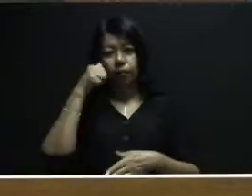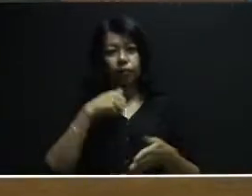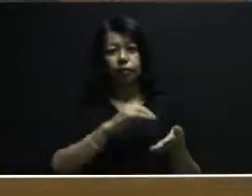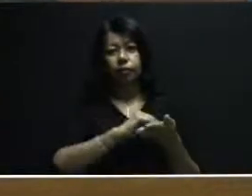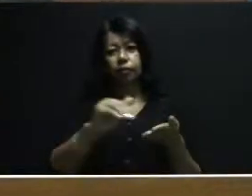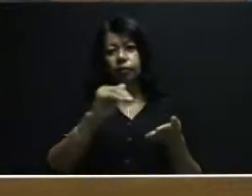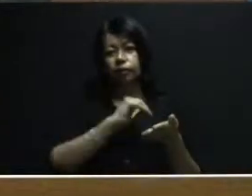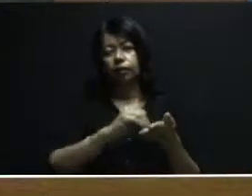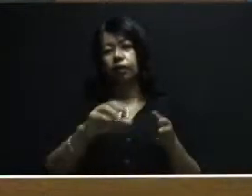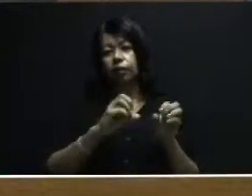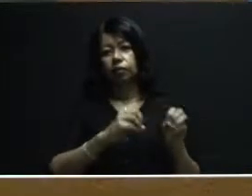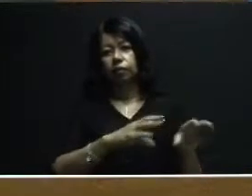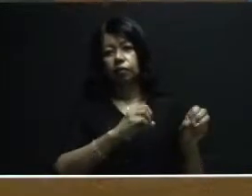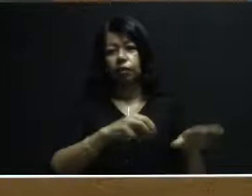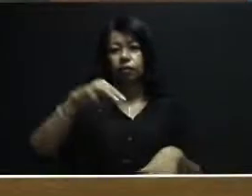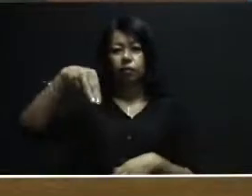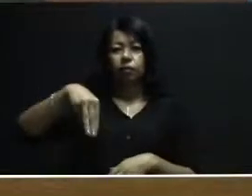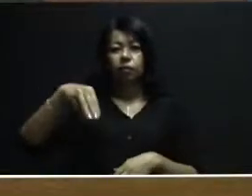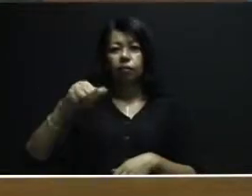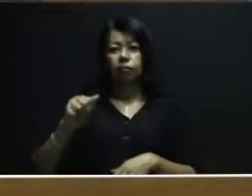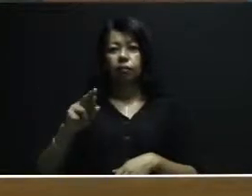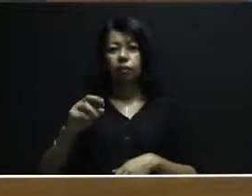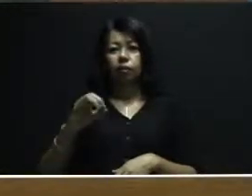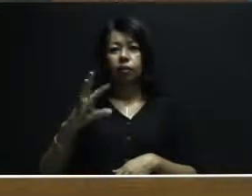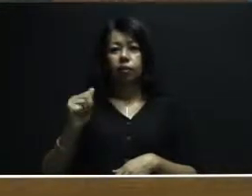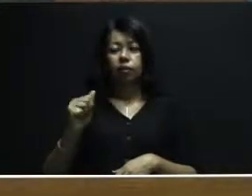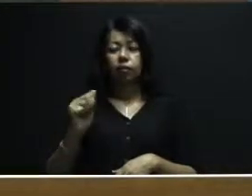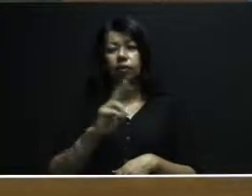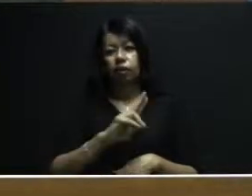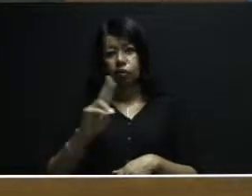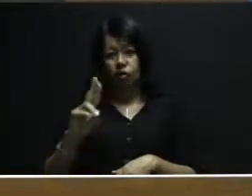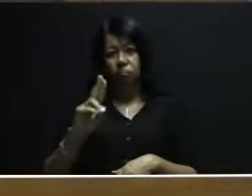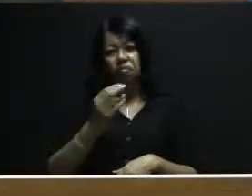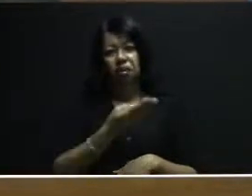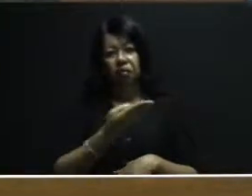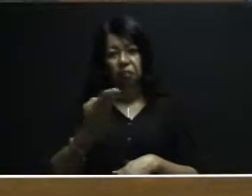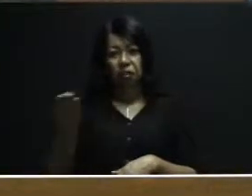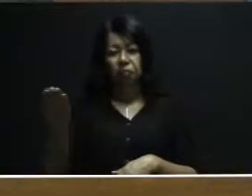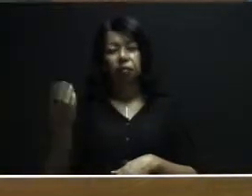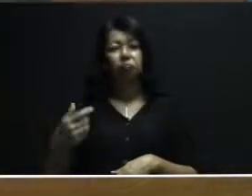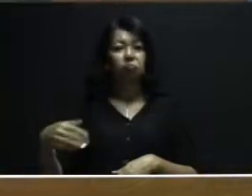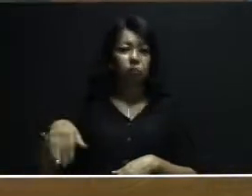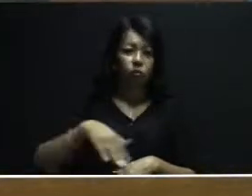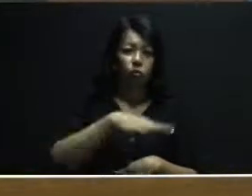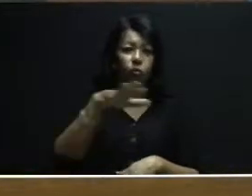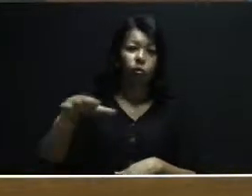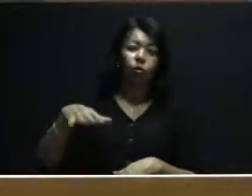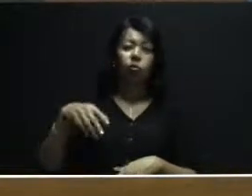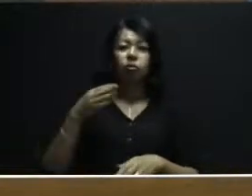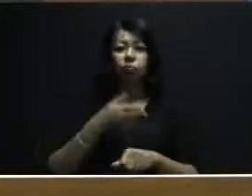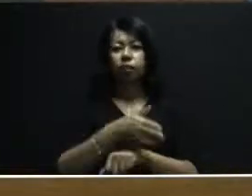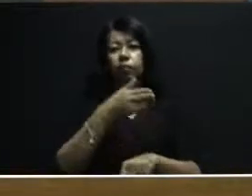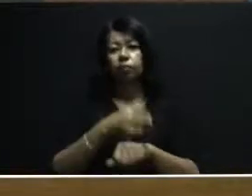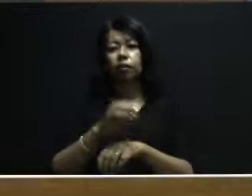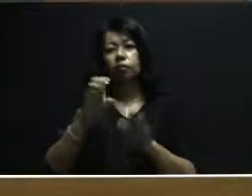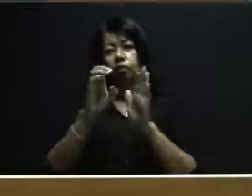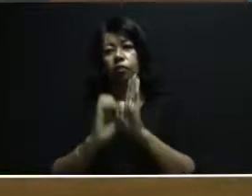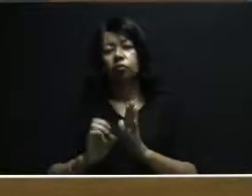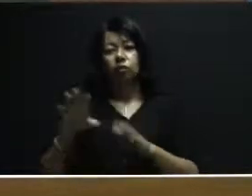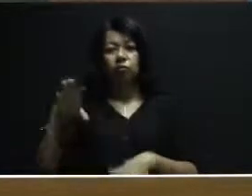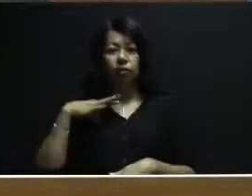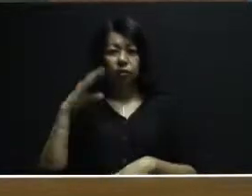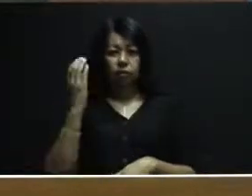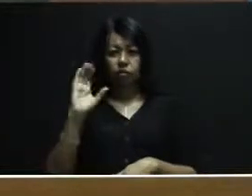de Educação, professora Márcia Terras. Em nome dela, cumprimento todos os membros do Executivo do município de